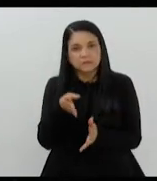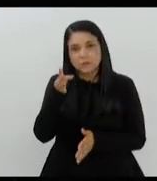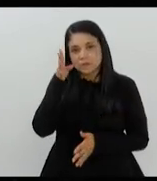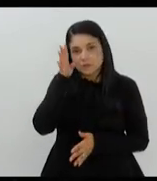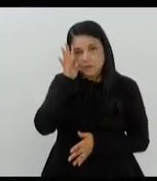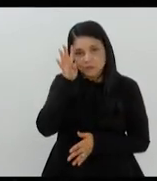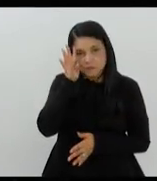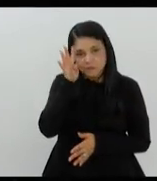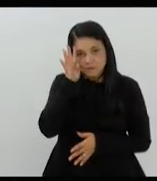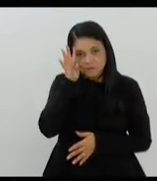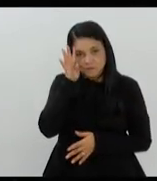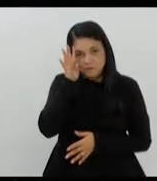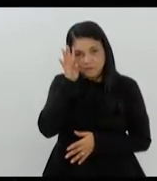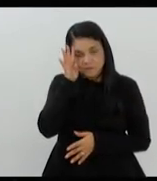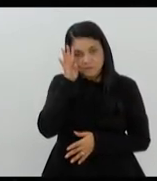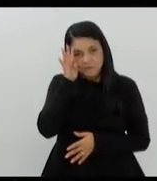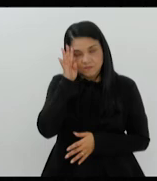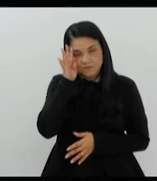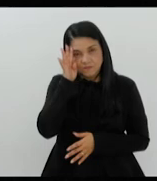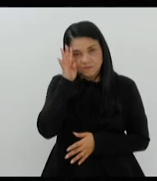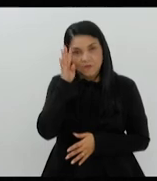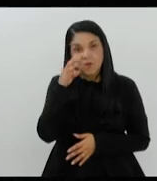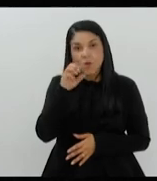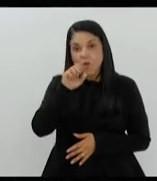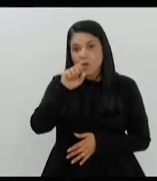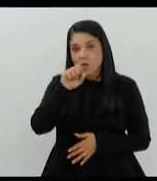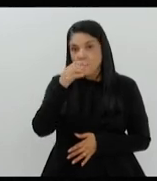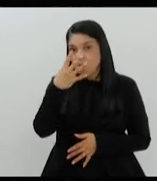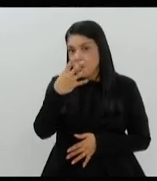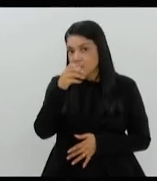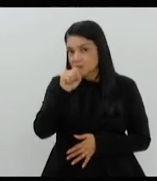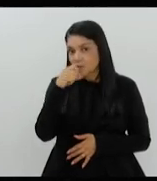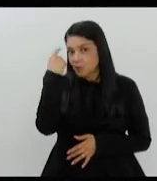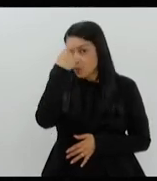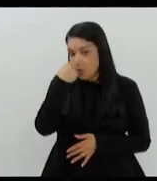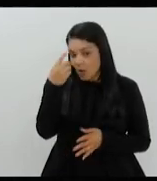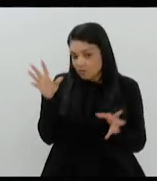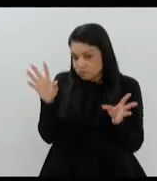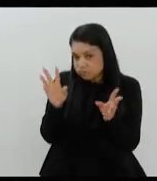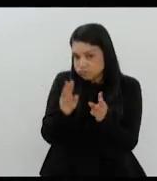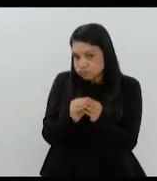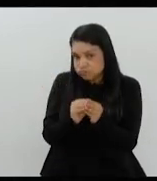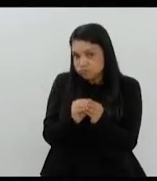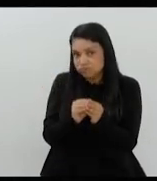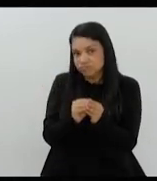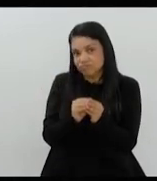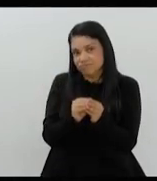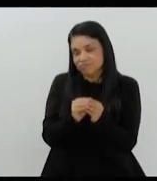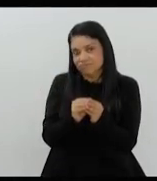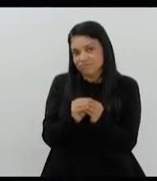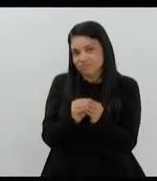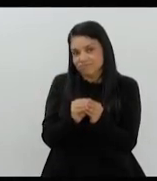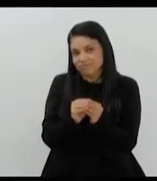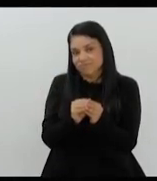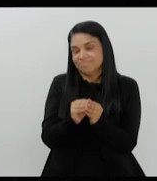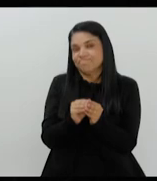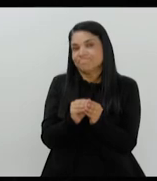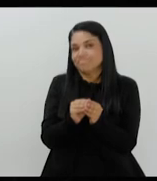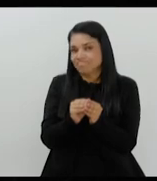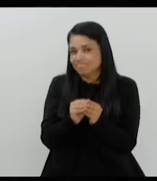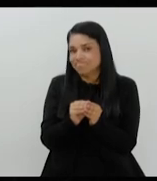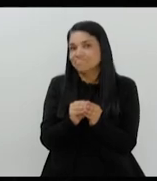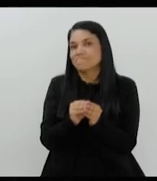quarta-feira das últimas 48 horas, profundamente movimentada,